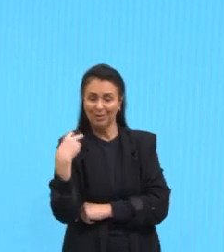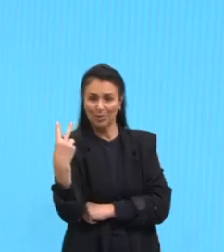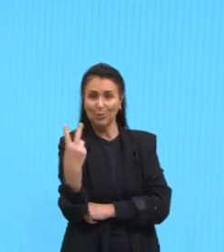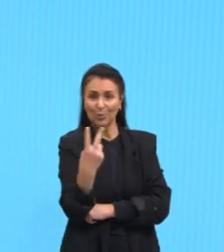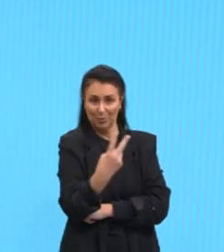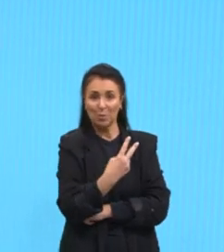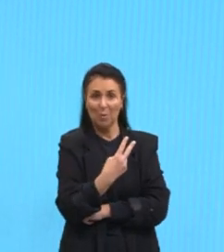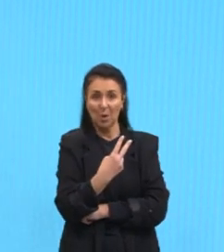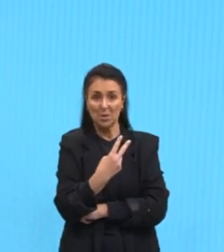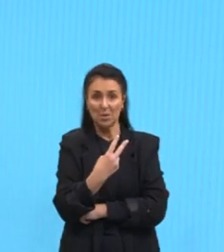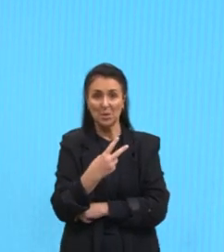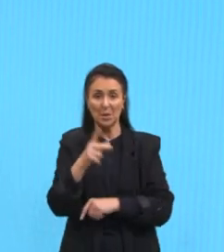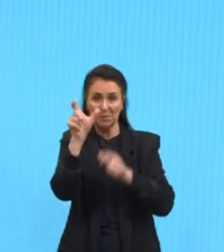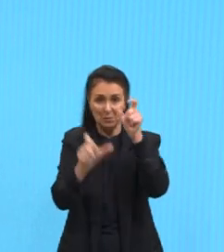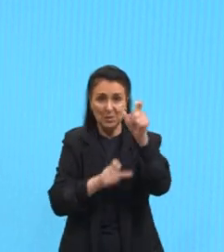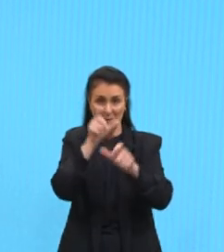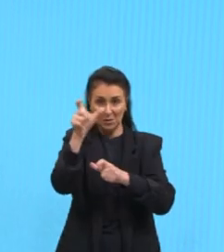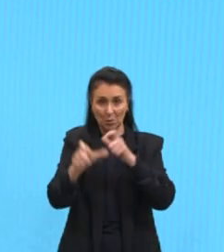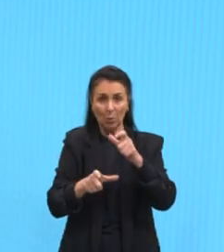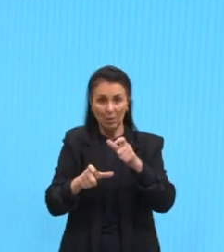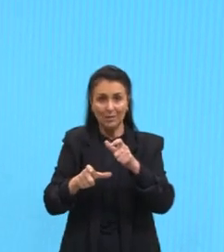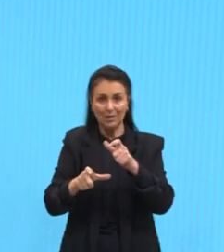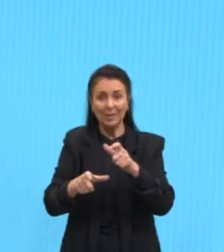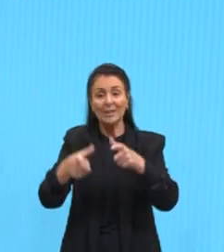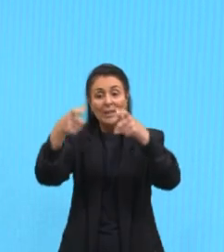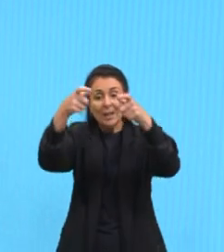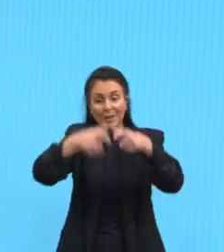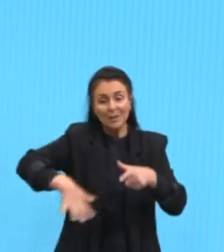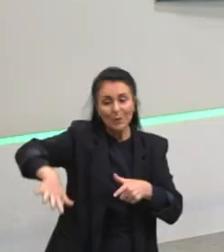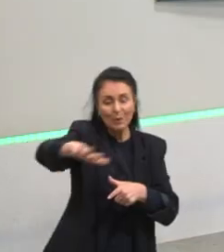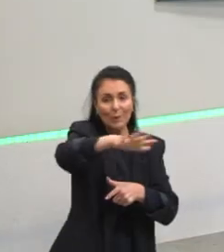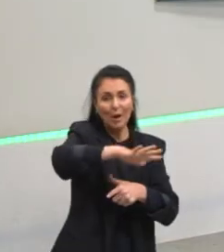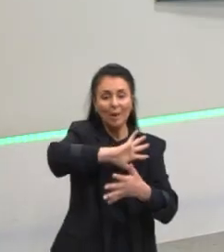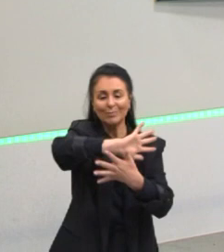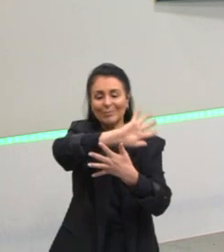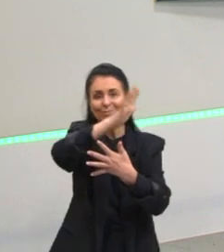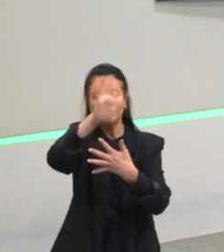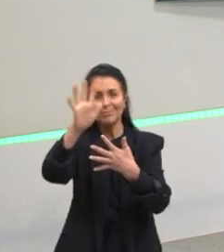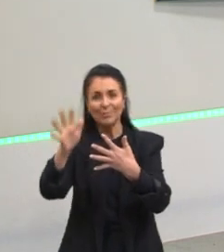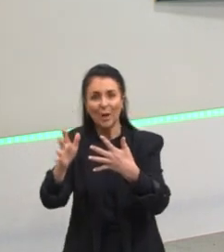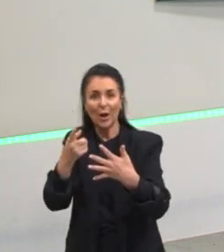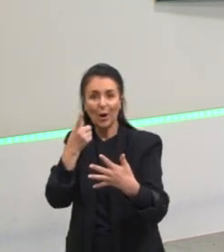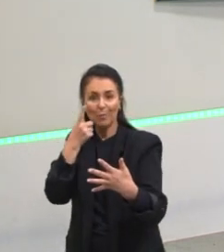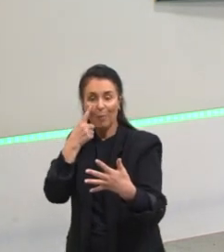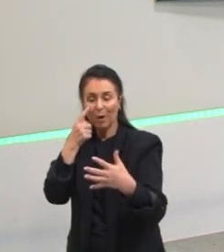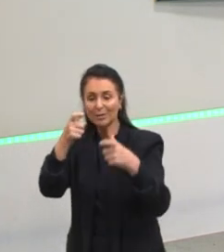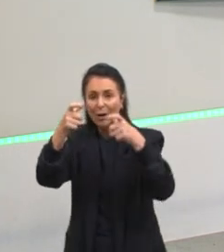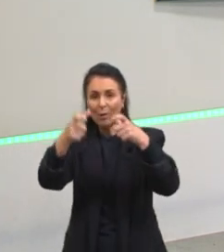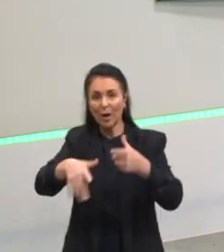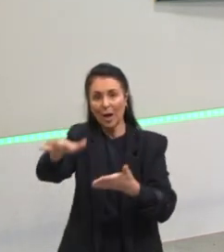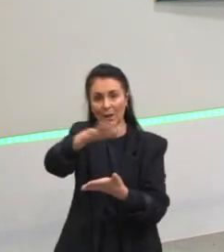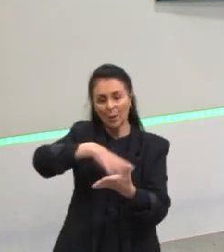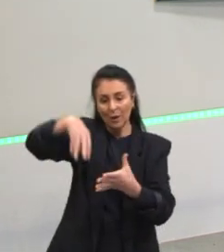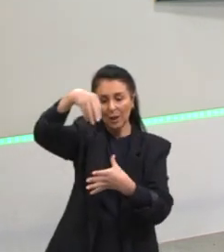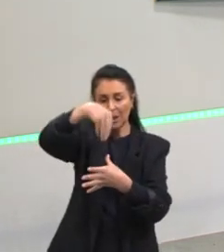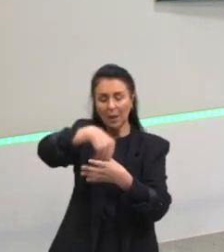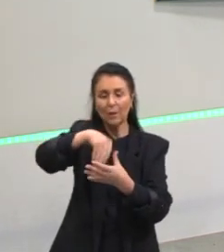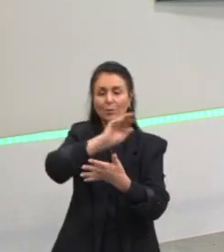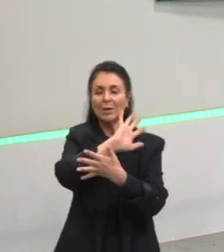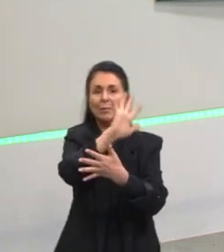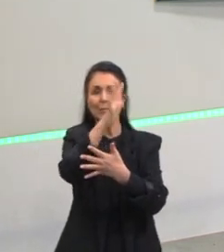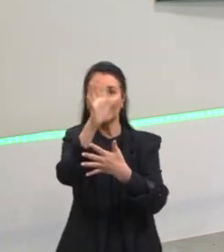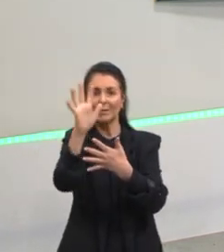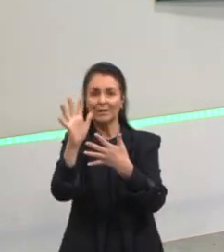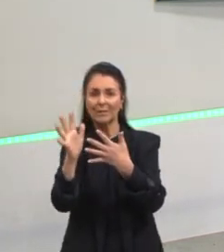Ela está na Mata Atlântica né situa-se na Mata Atlântica Aqui tá o a localização e aí dentro da Mata Atlântica nós temos